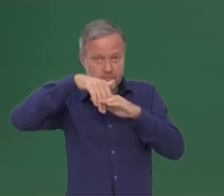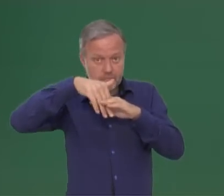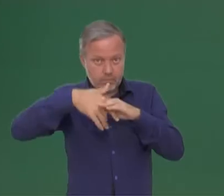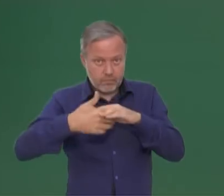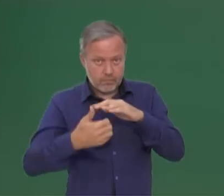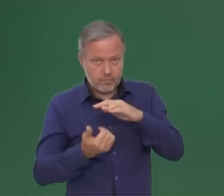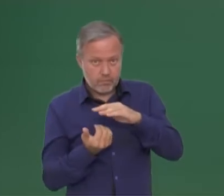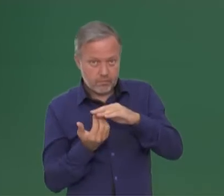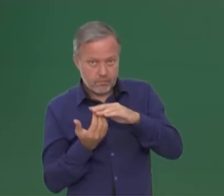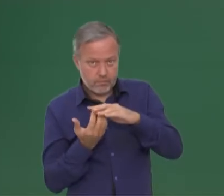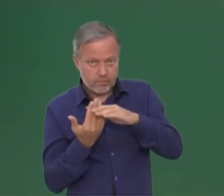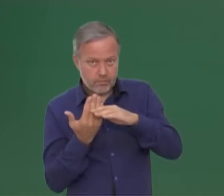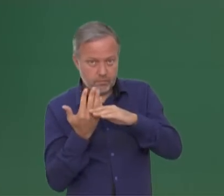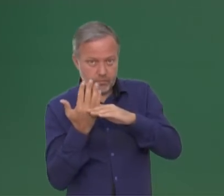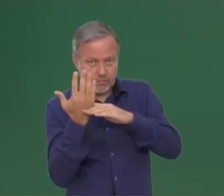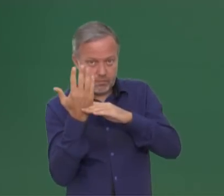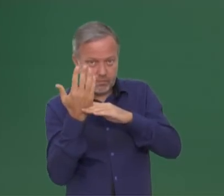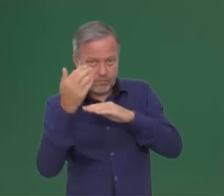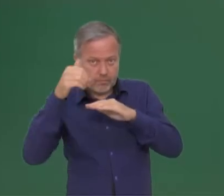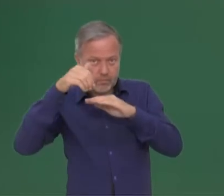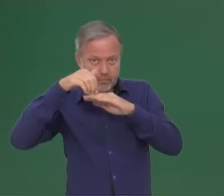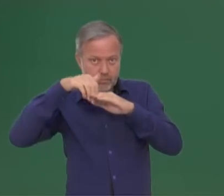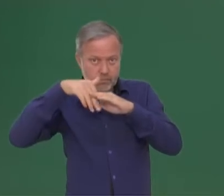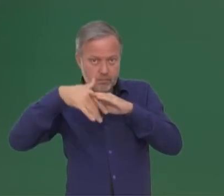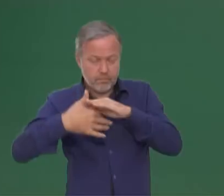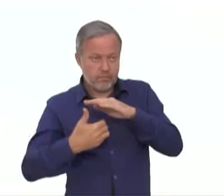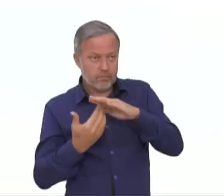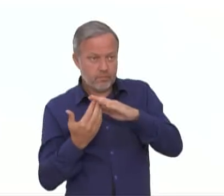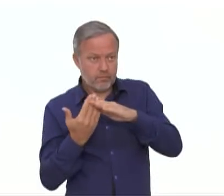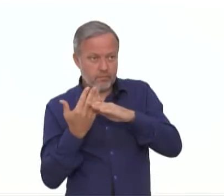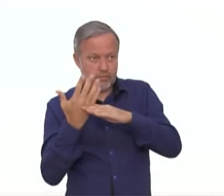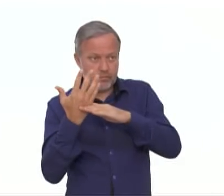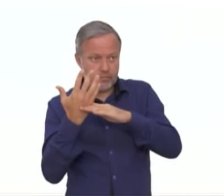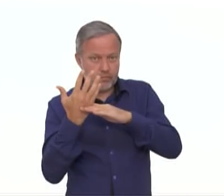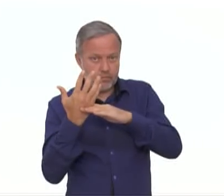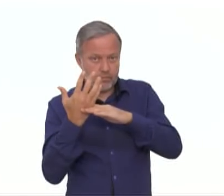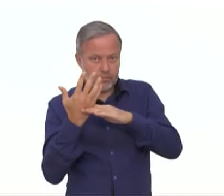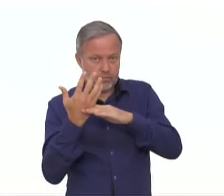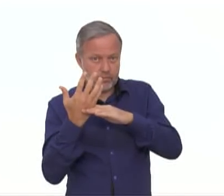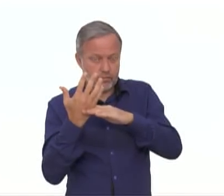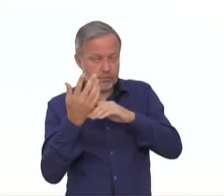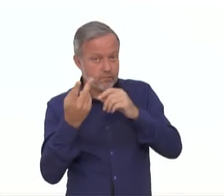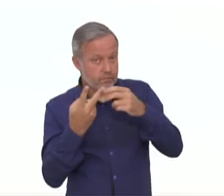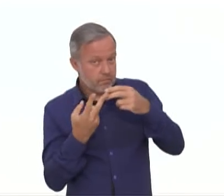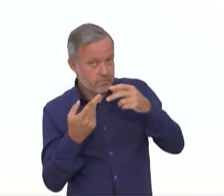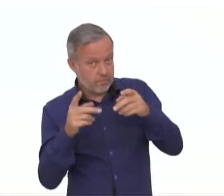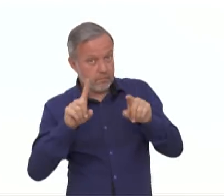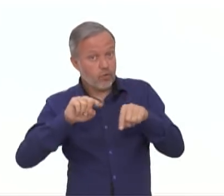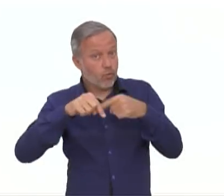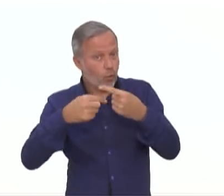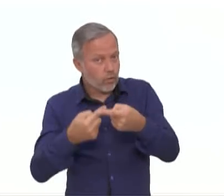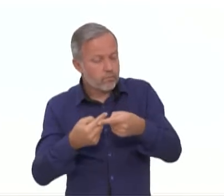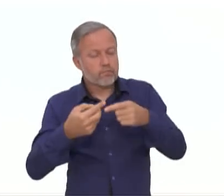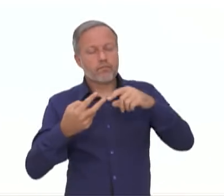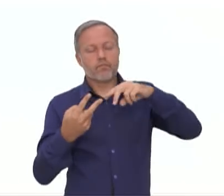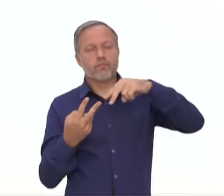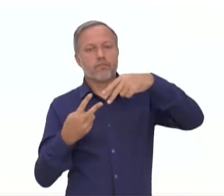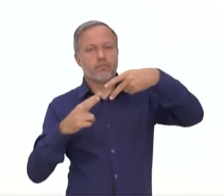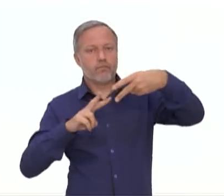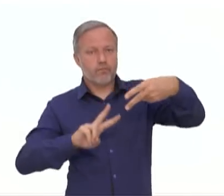de substâncias que essa célula necessita. O material hereditário, que é o material